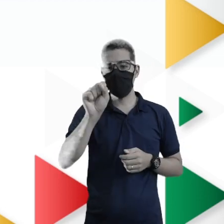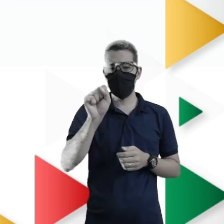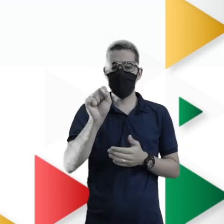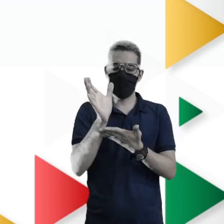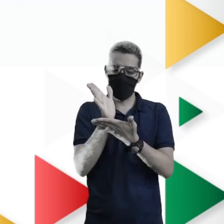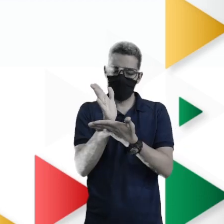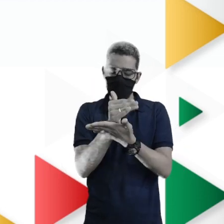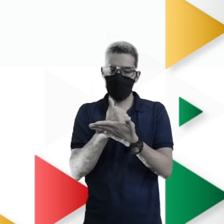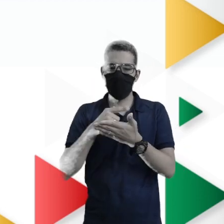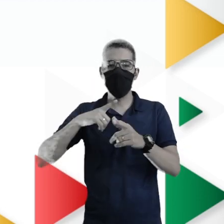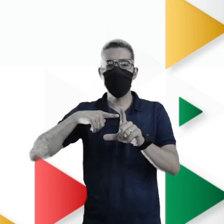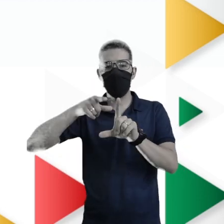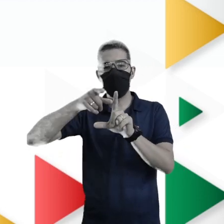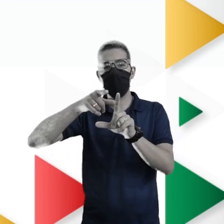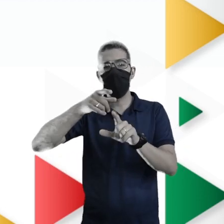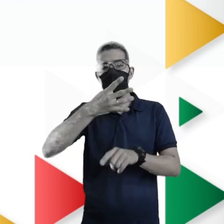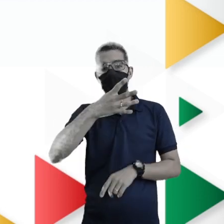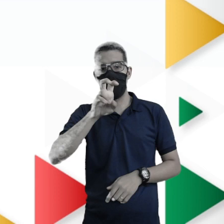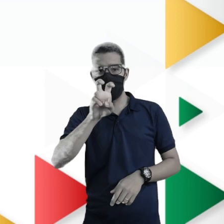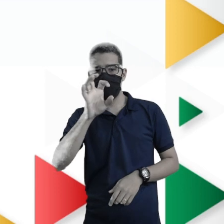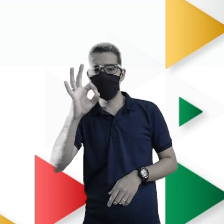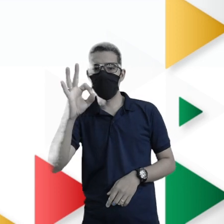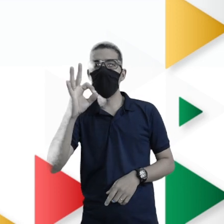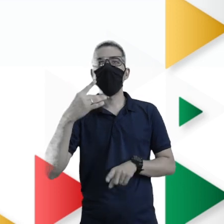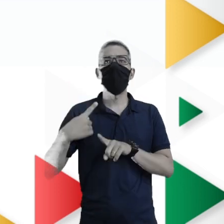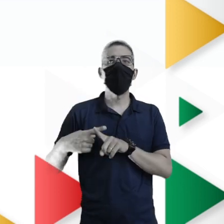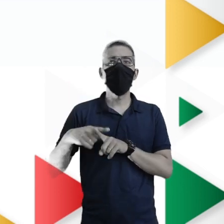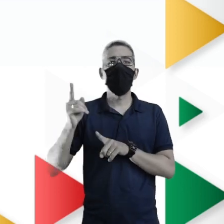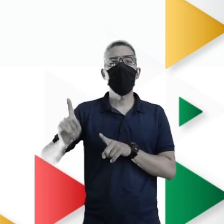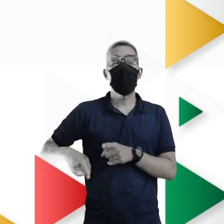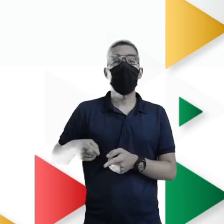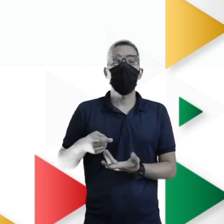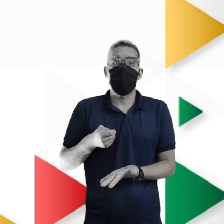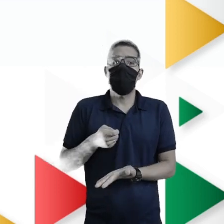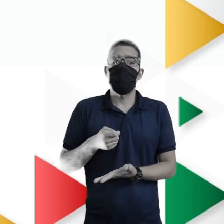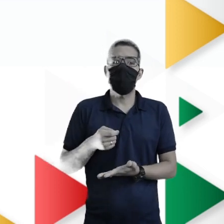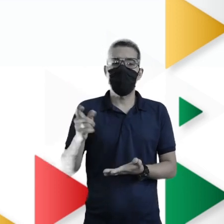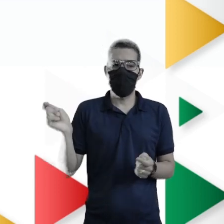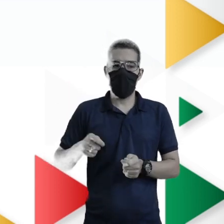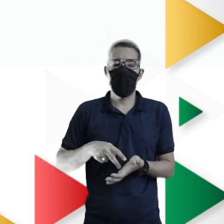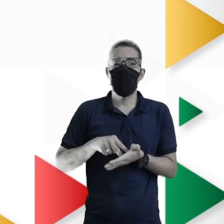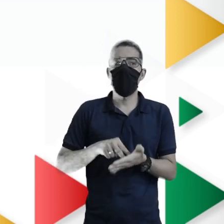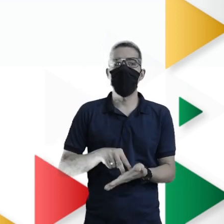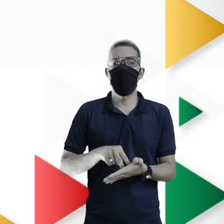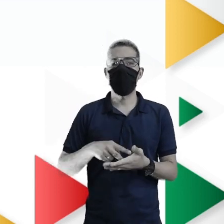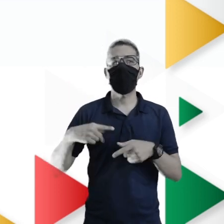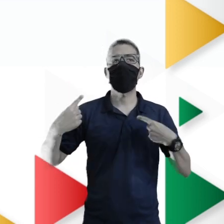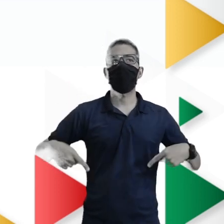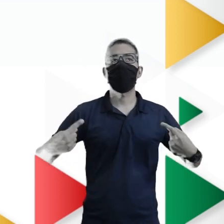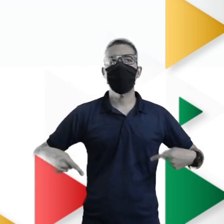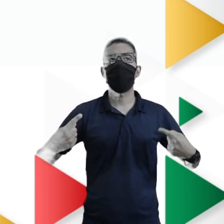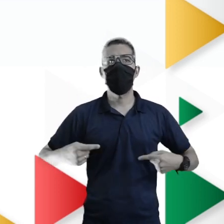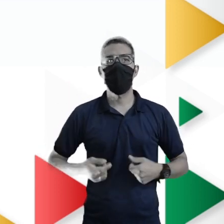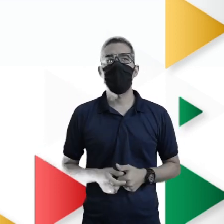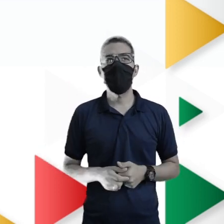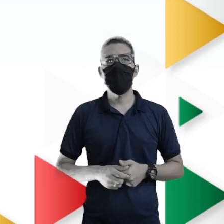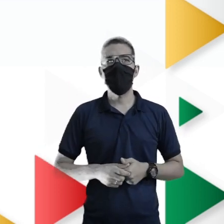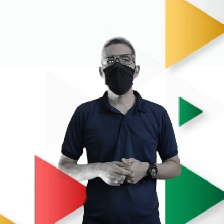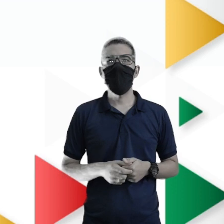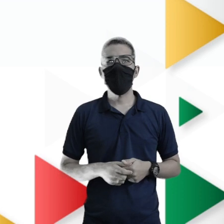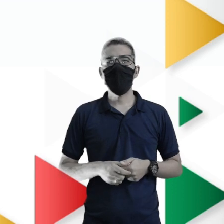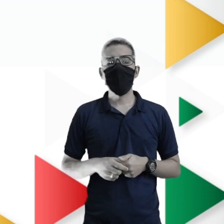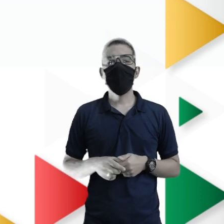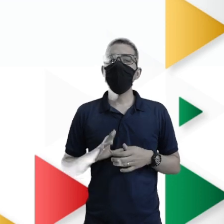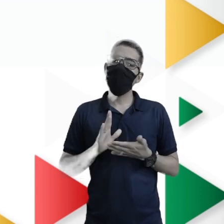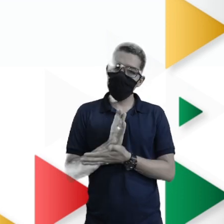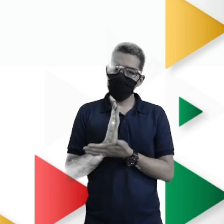45 graus. Por que 45 graus? Porque dava mais resistência a essas rodas. Claro que tentaram dividi-la em